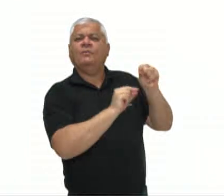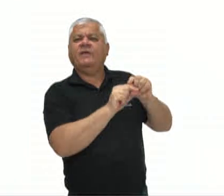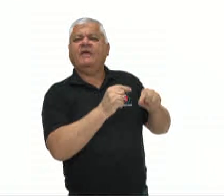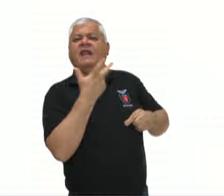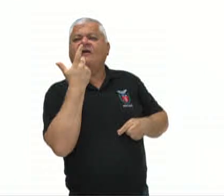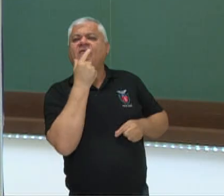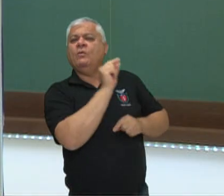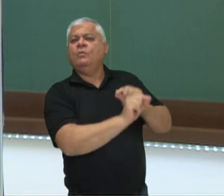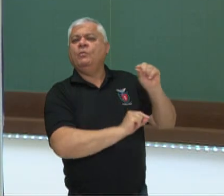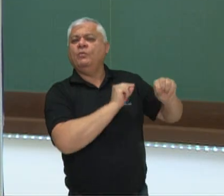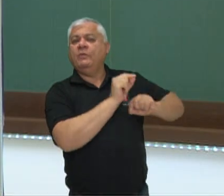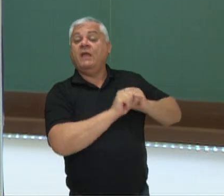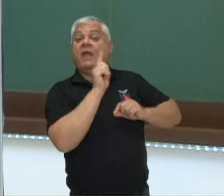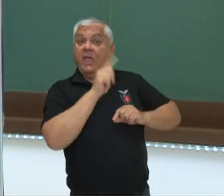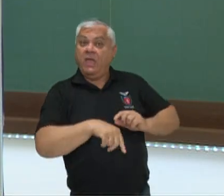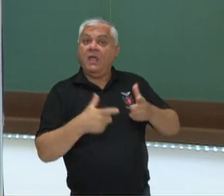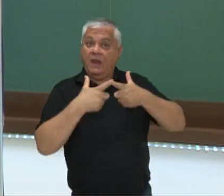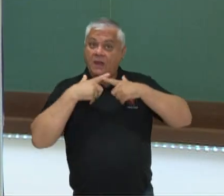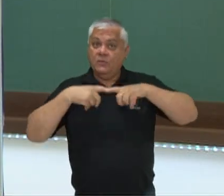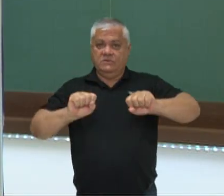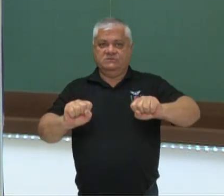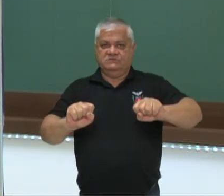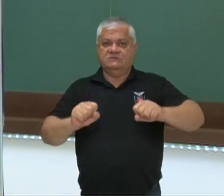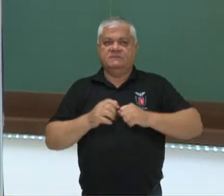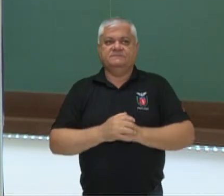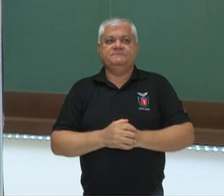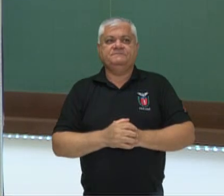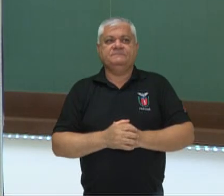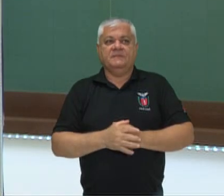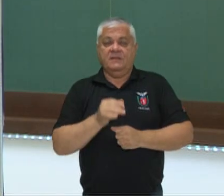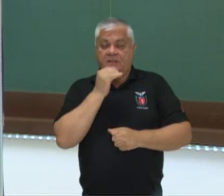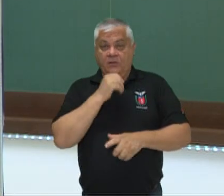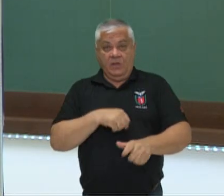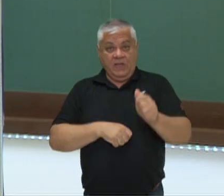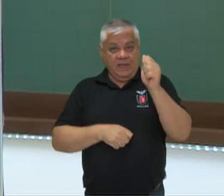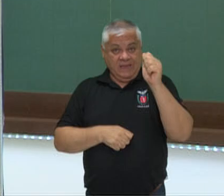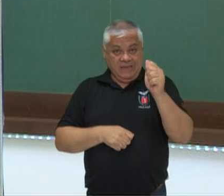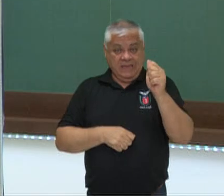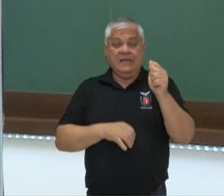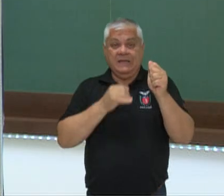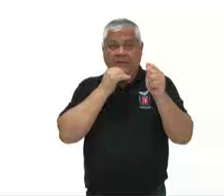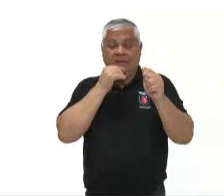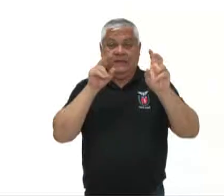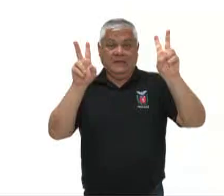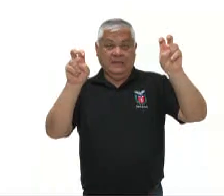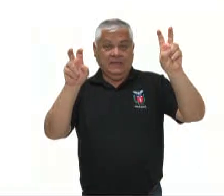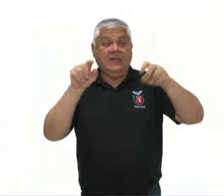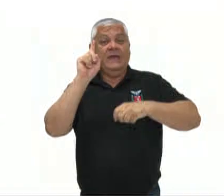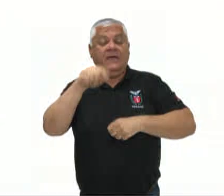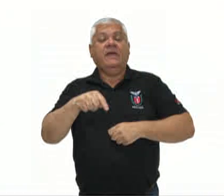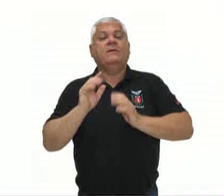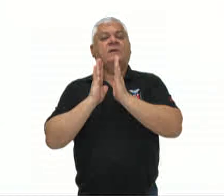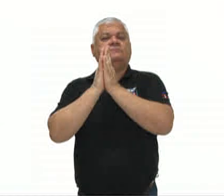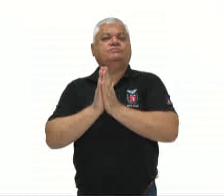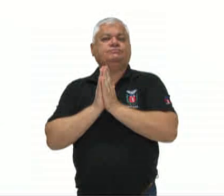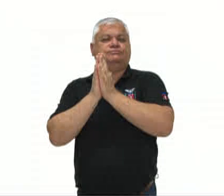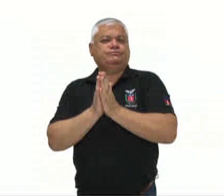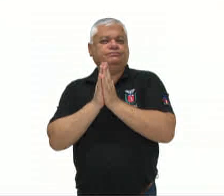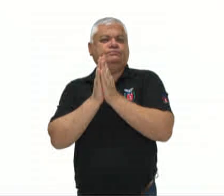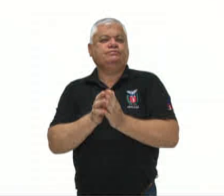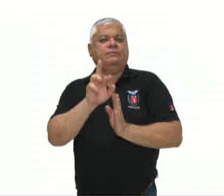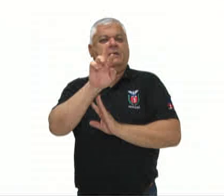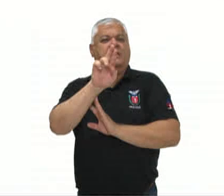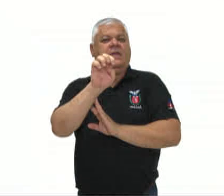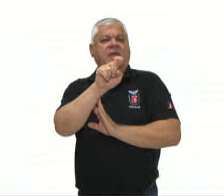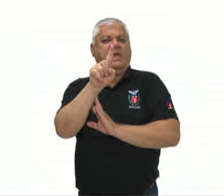uma questão linguística, né, estrutural. O trecho marcado entre aspas é uma reza. Por isso está